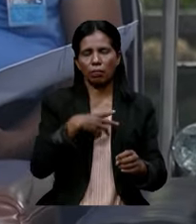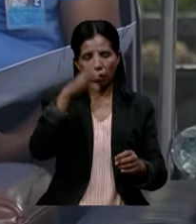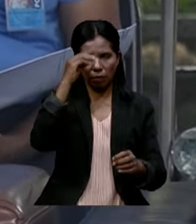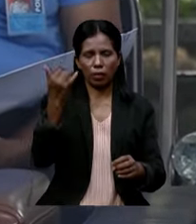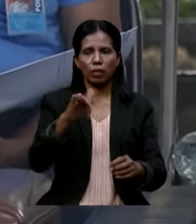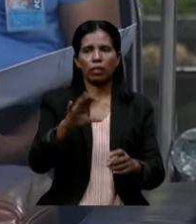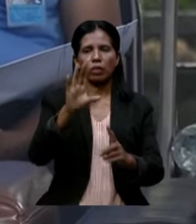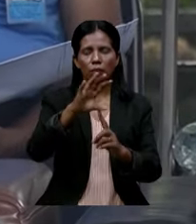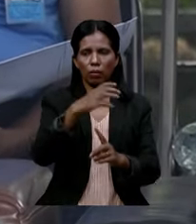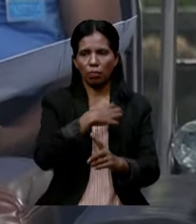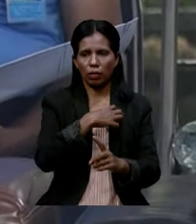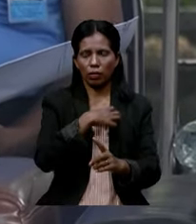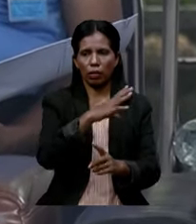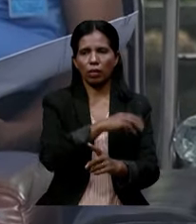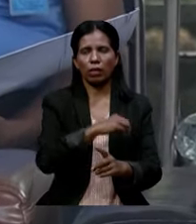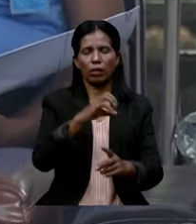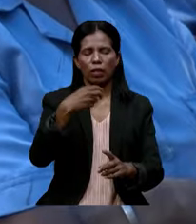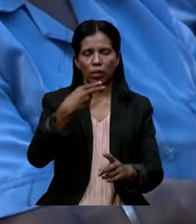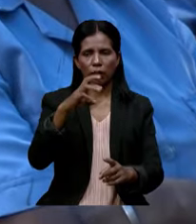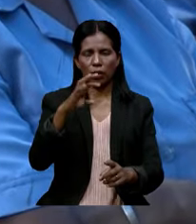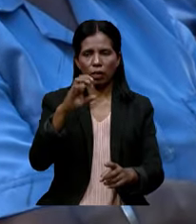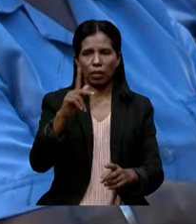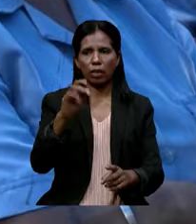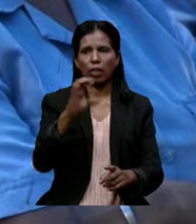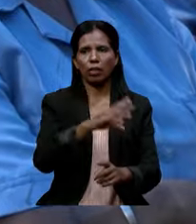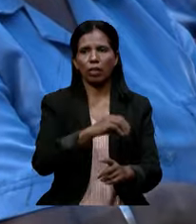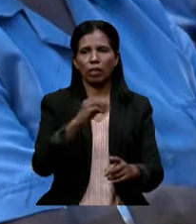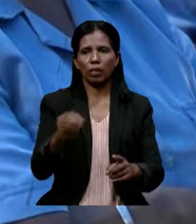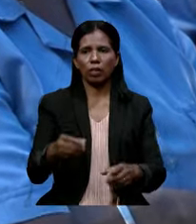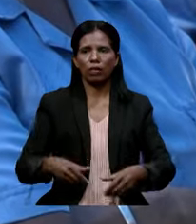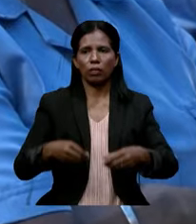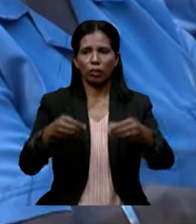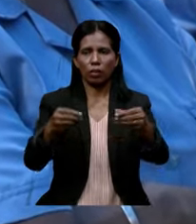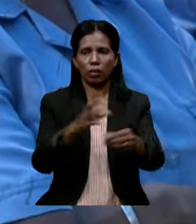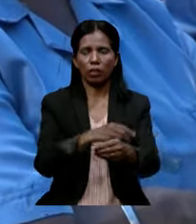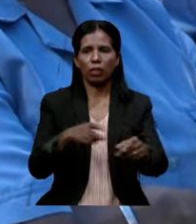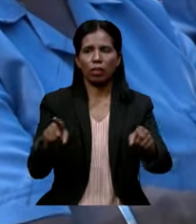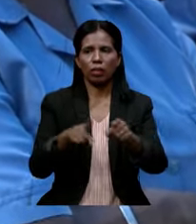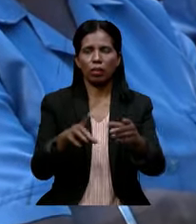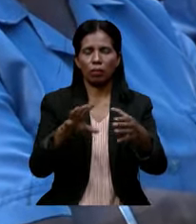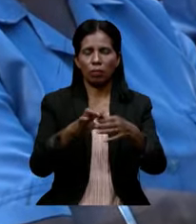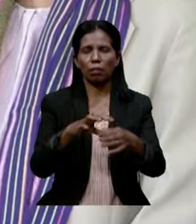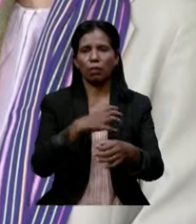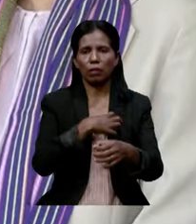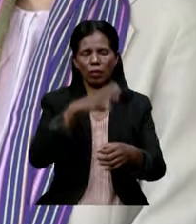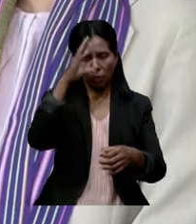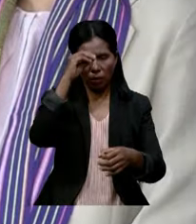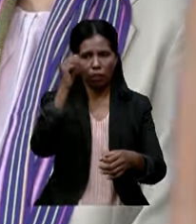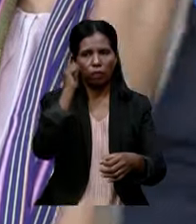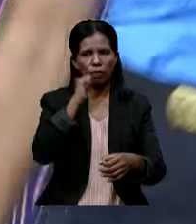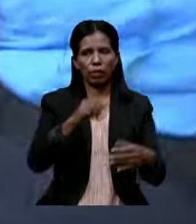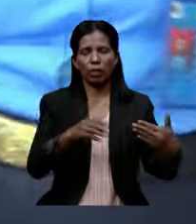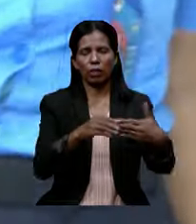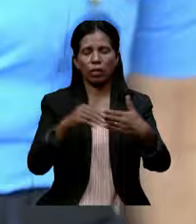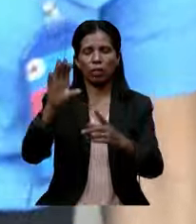Comandante geral Penetele, comissário geral Henrique da Costa Teten, durante Ninho foi oportunidade a nessa ba membro Penetele mani no feto ho de lidera